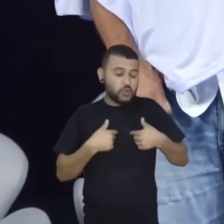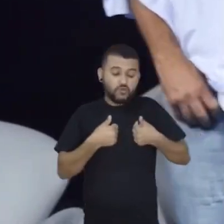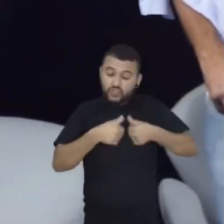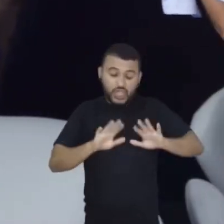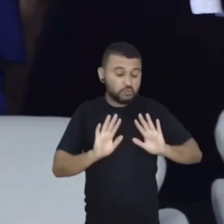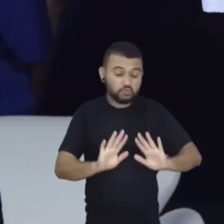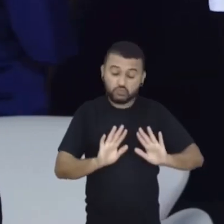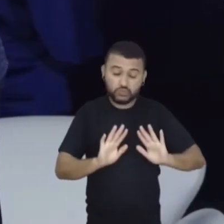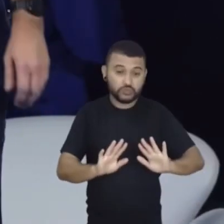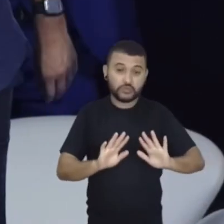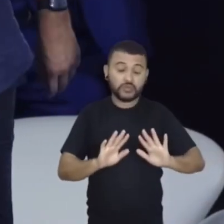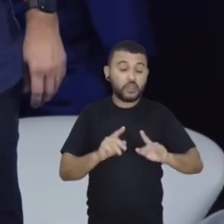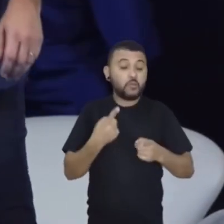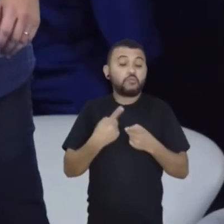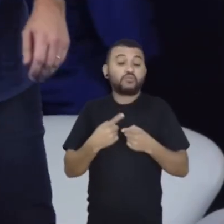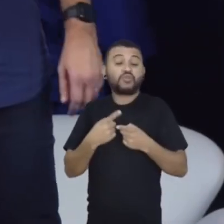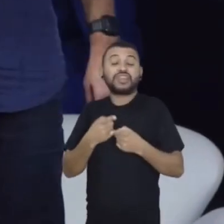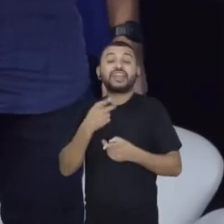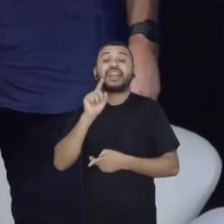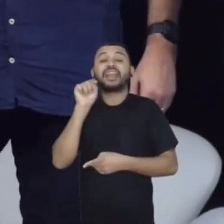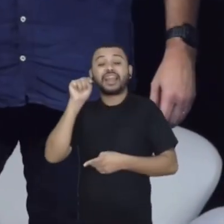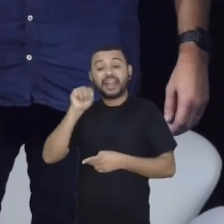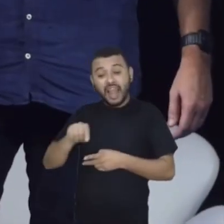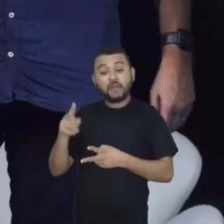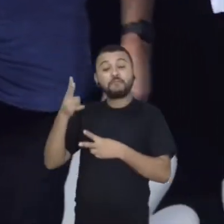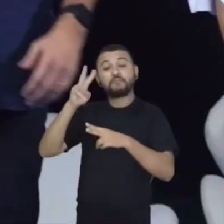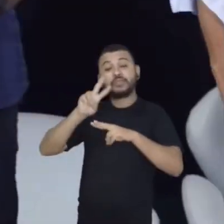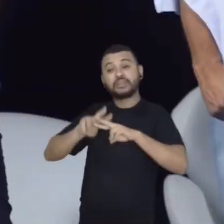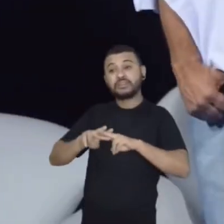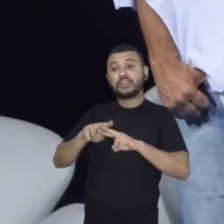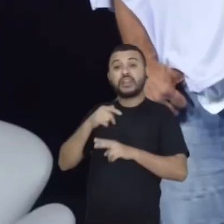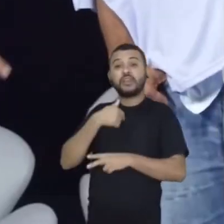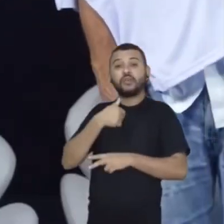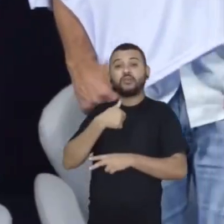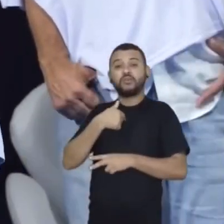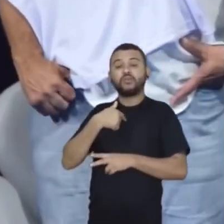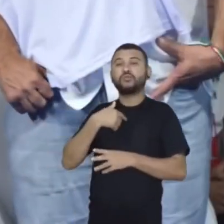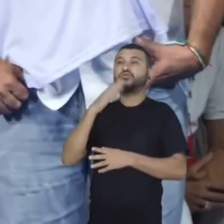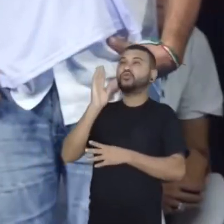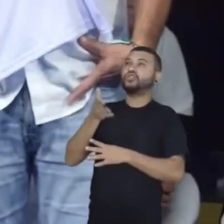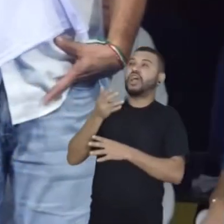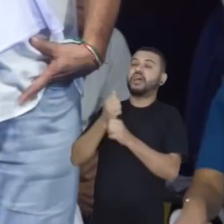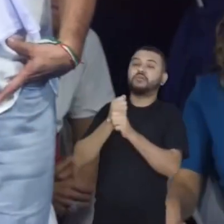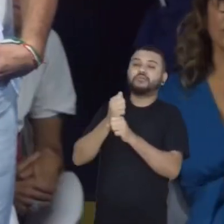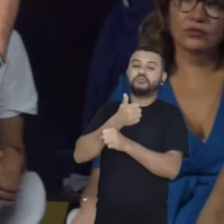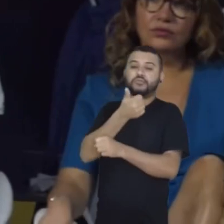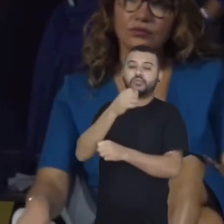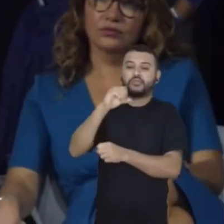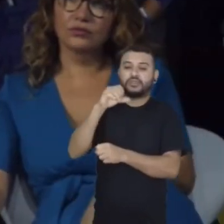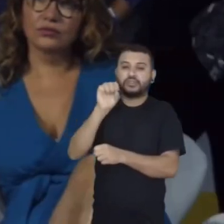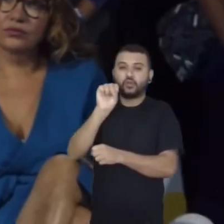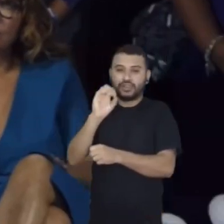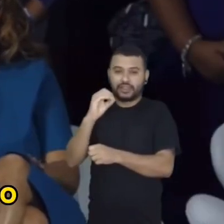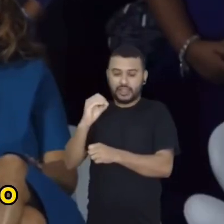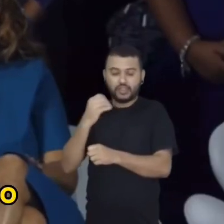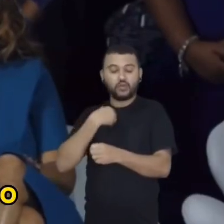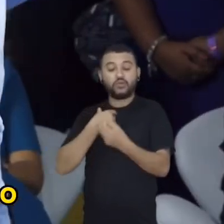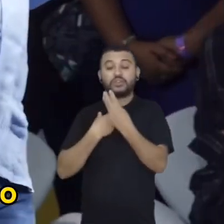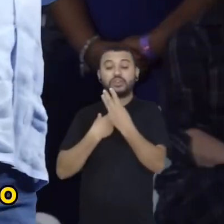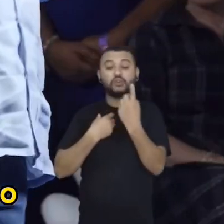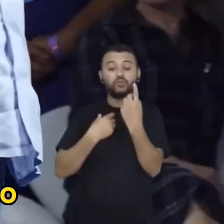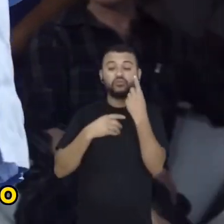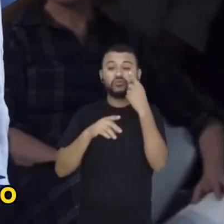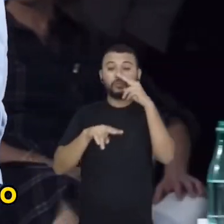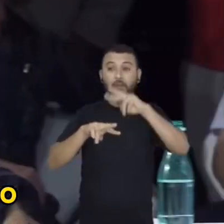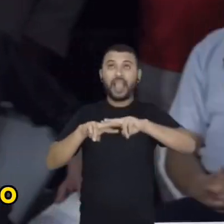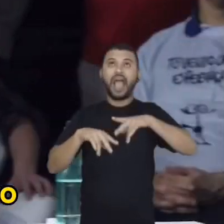porque eu já tinha sido preso em 80, fiquei 31 dias preso. Aí depois eu lembrei, por que que